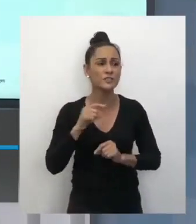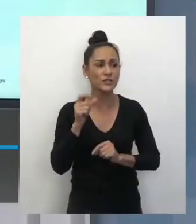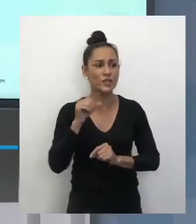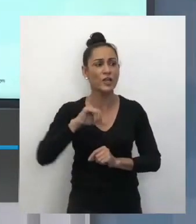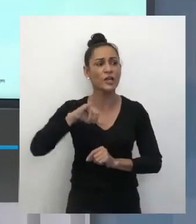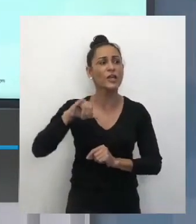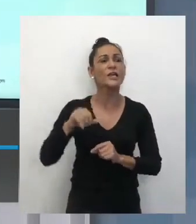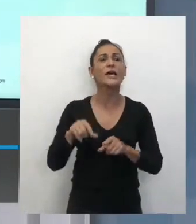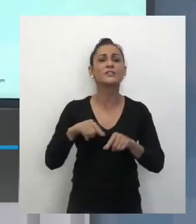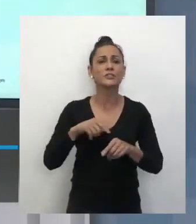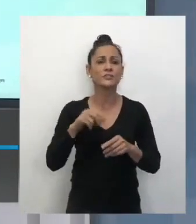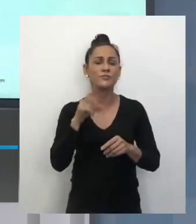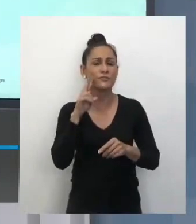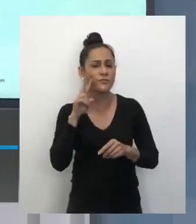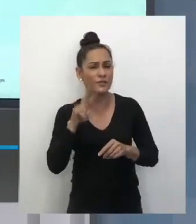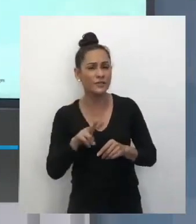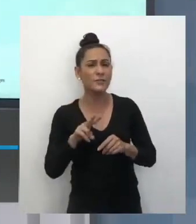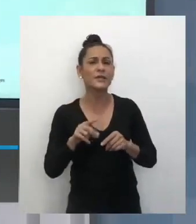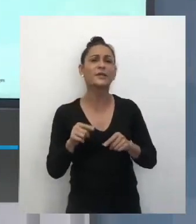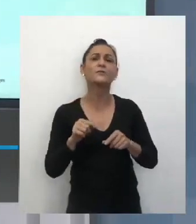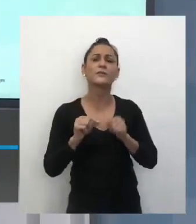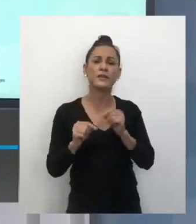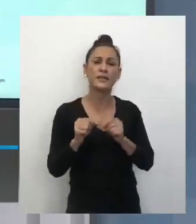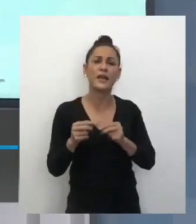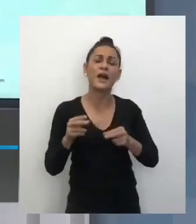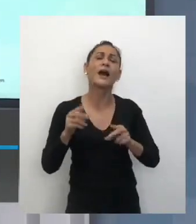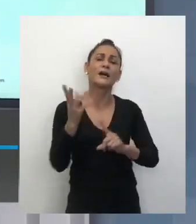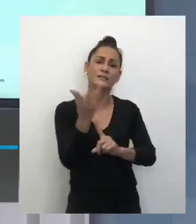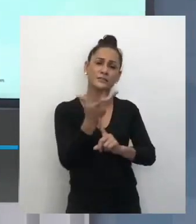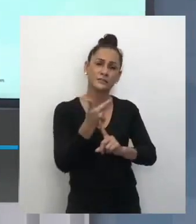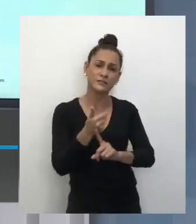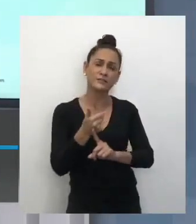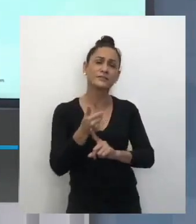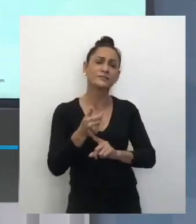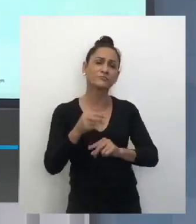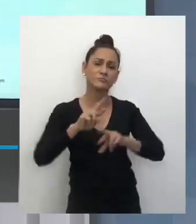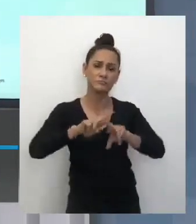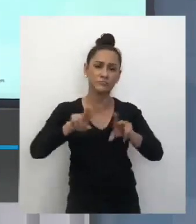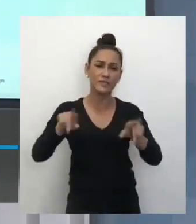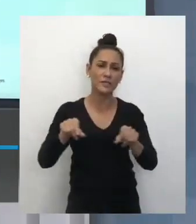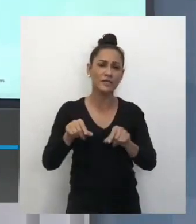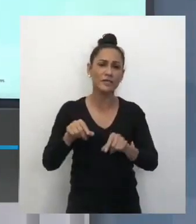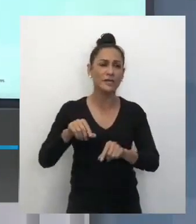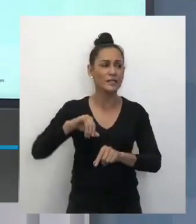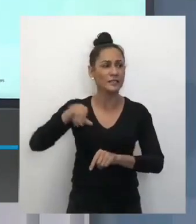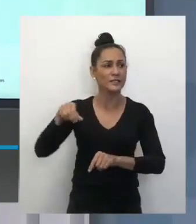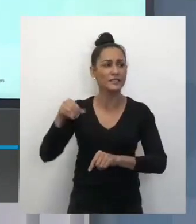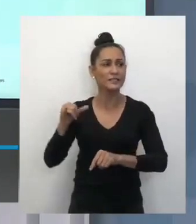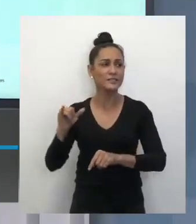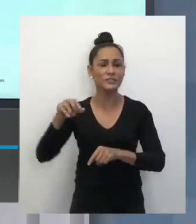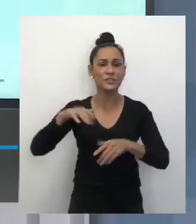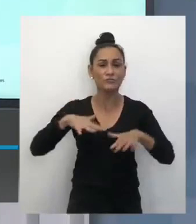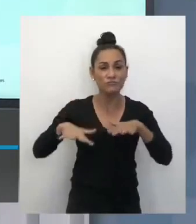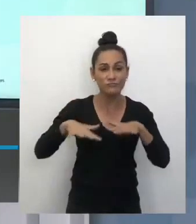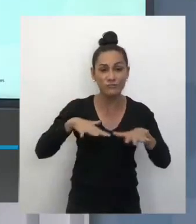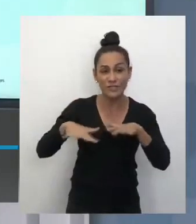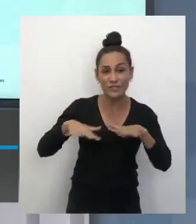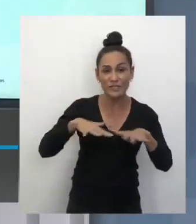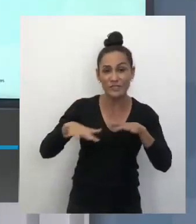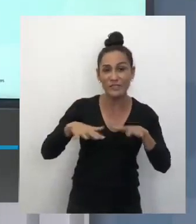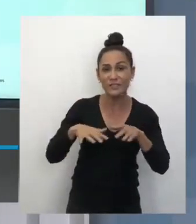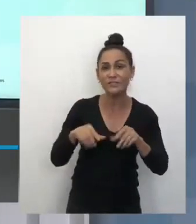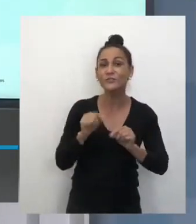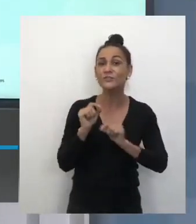mais conhecidas, talvez, de intervenção artística em música são os jingles. Por quê? Aí o pessoal, mas professora, o jingle não é só na propaganda, não é só para vender um